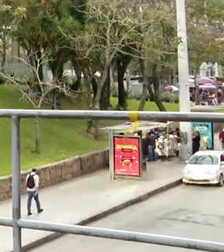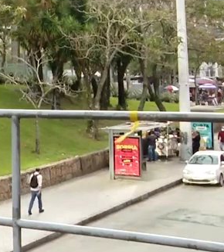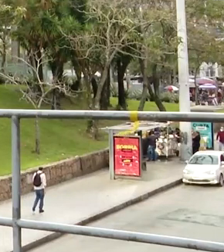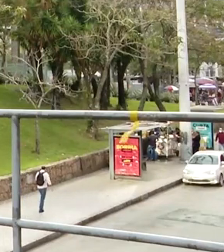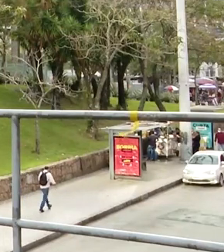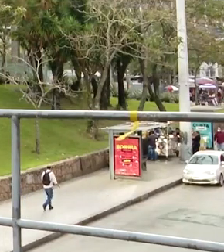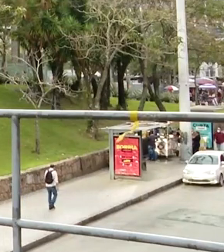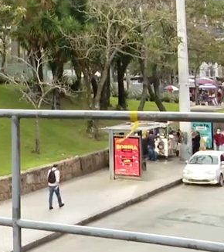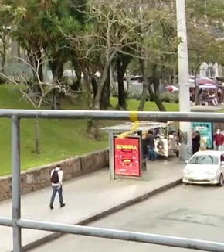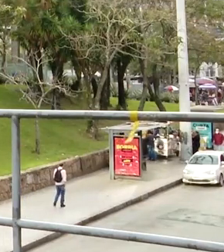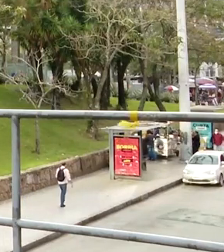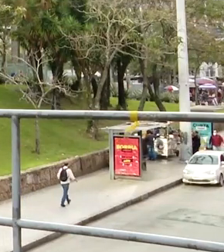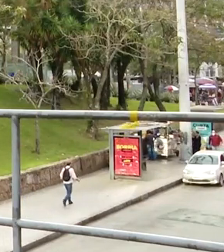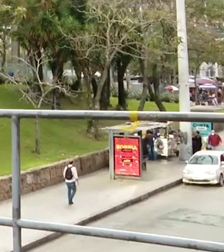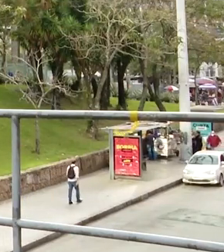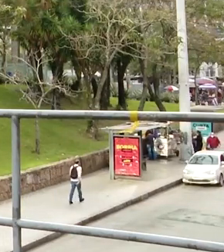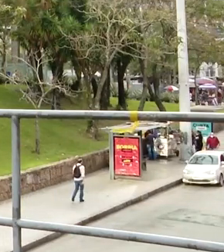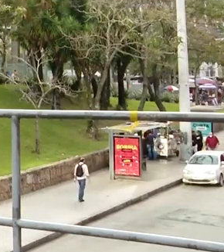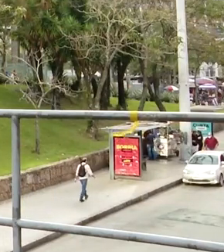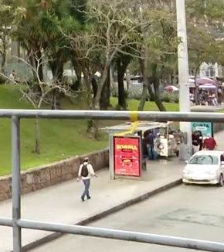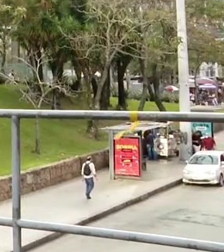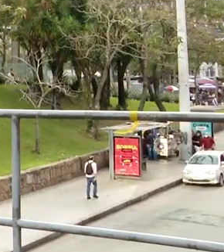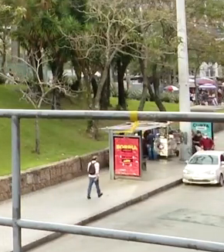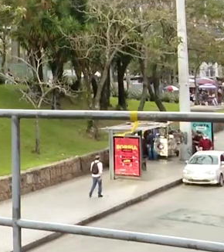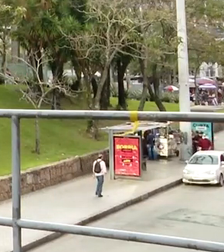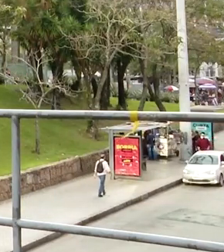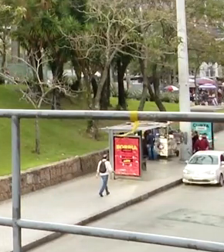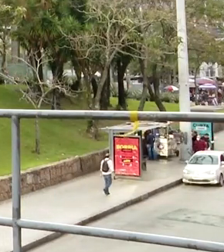Tchau, tchau.